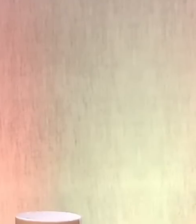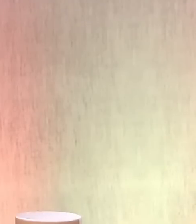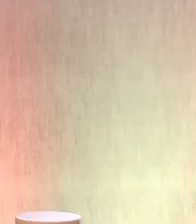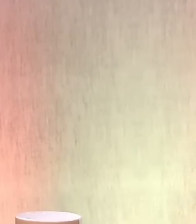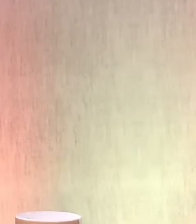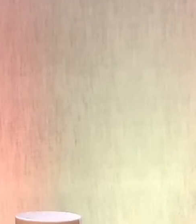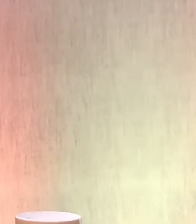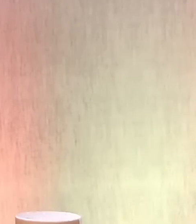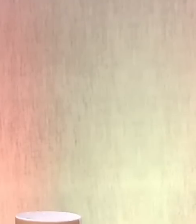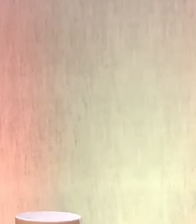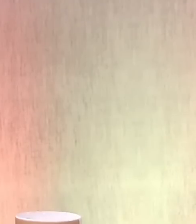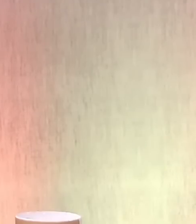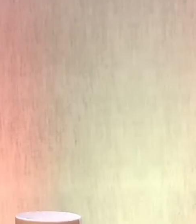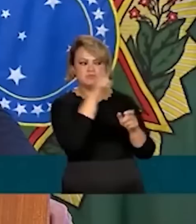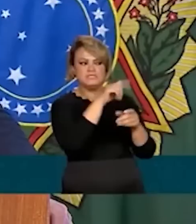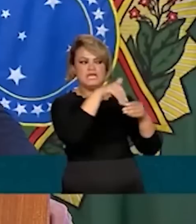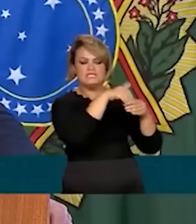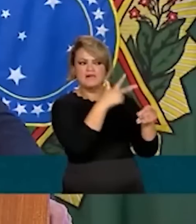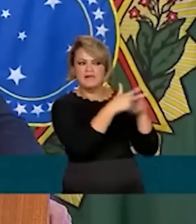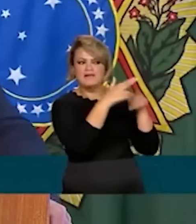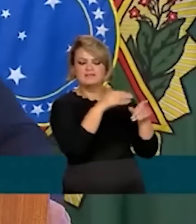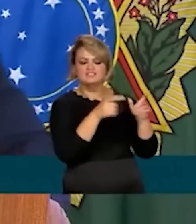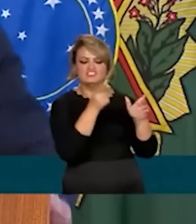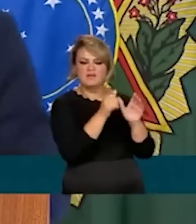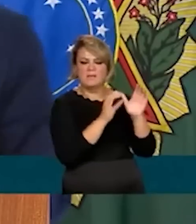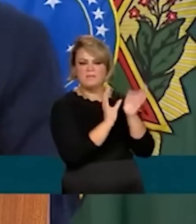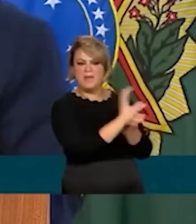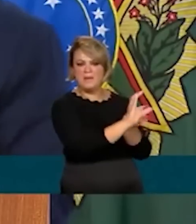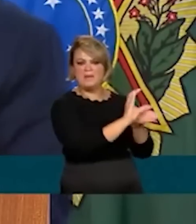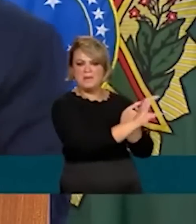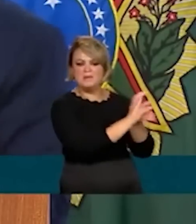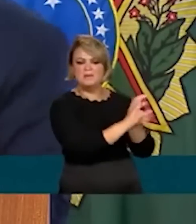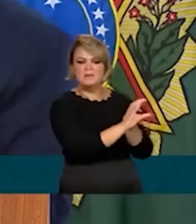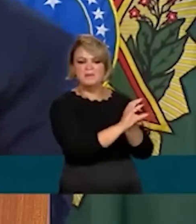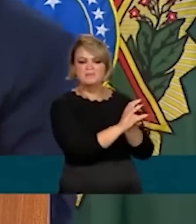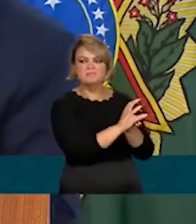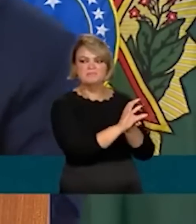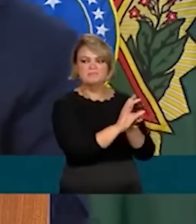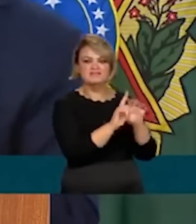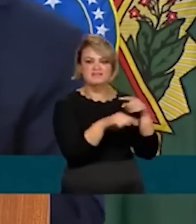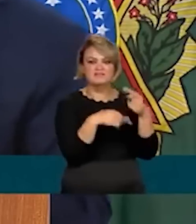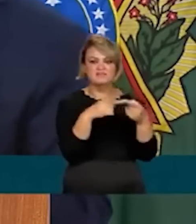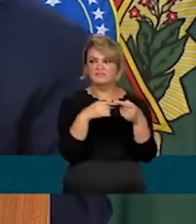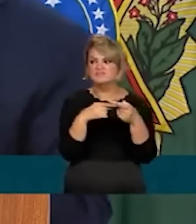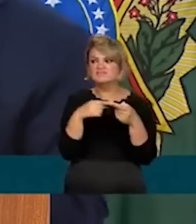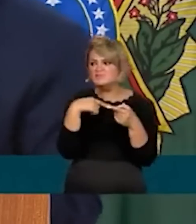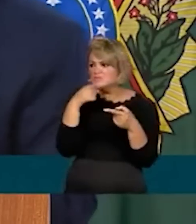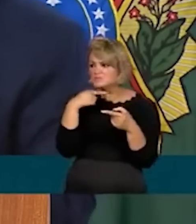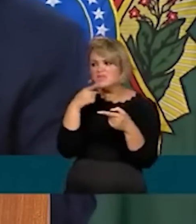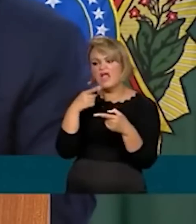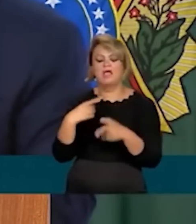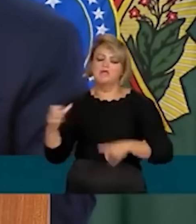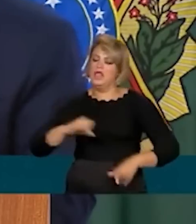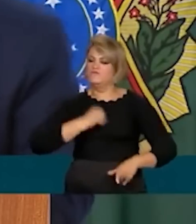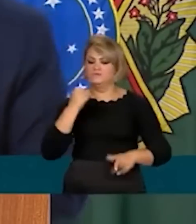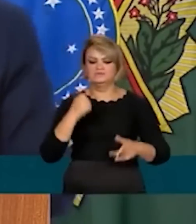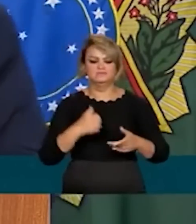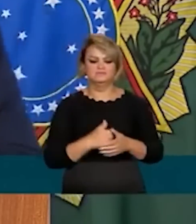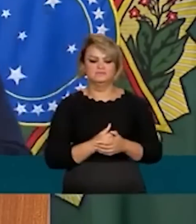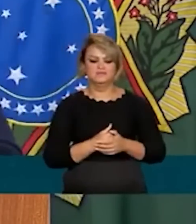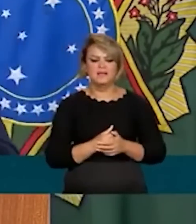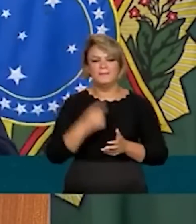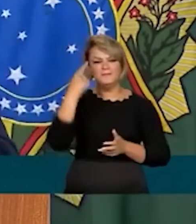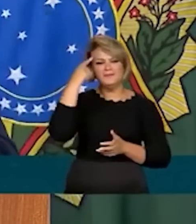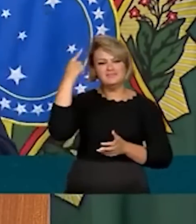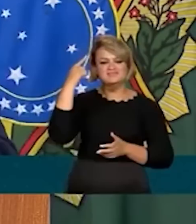não demoraram aparecer eu digo sempre que se juntar todos os presidentes da república desde